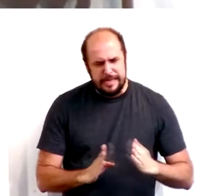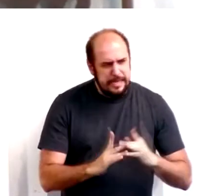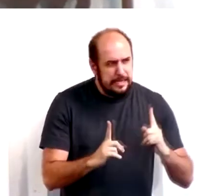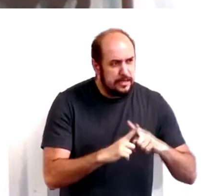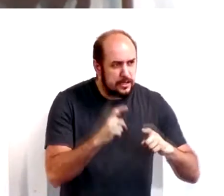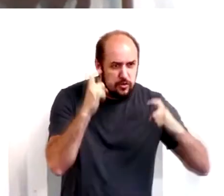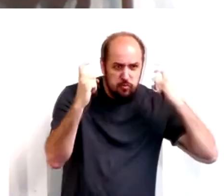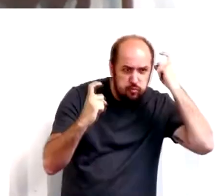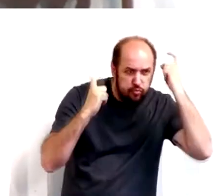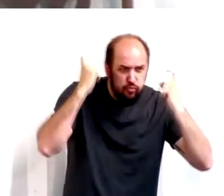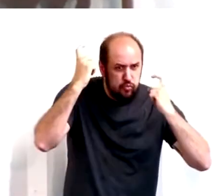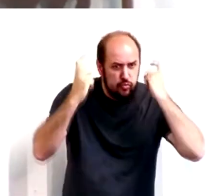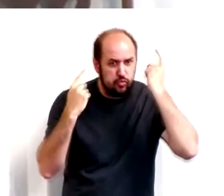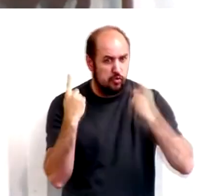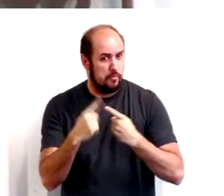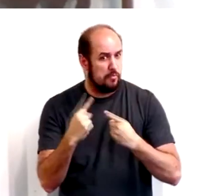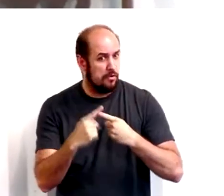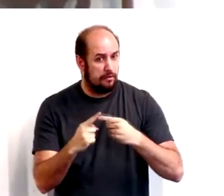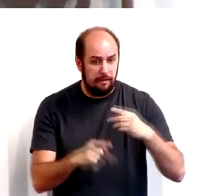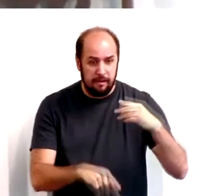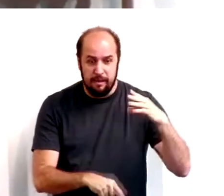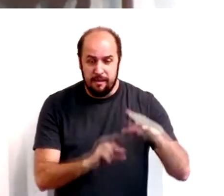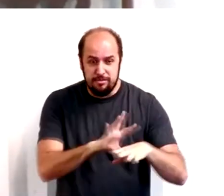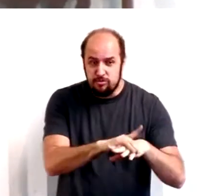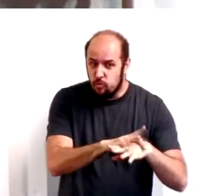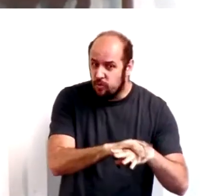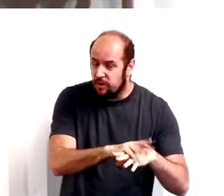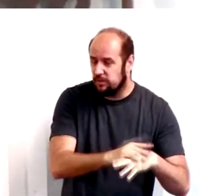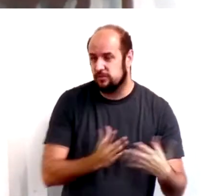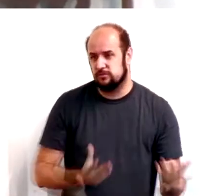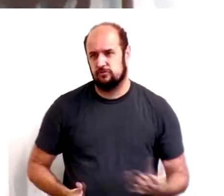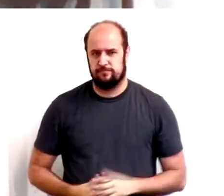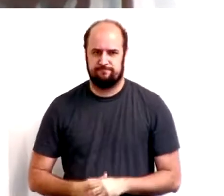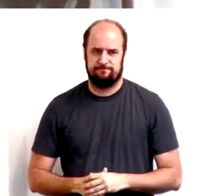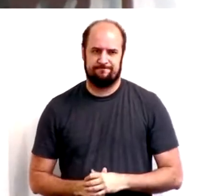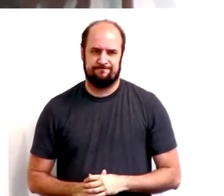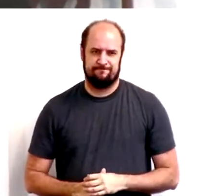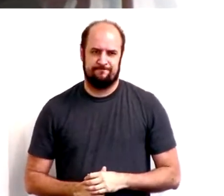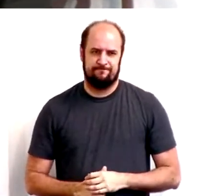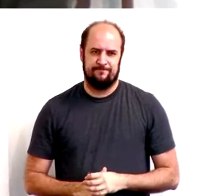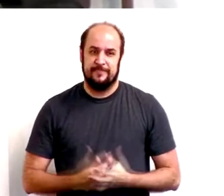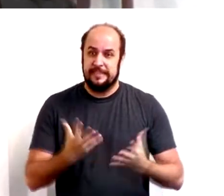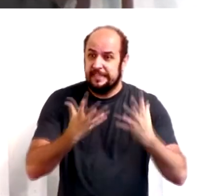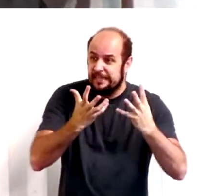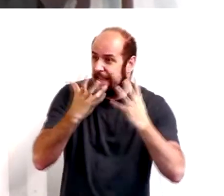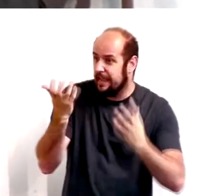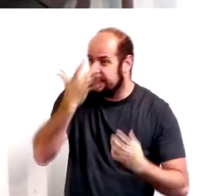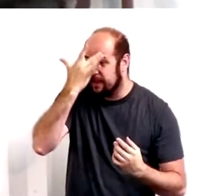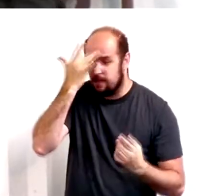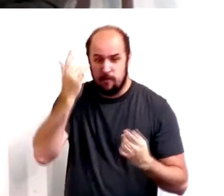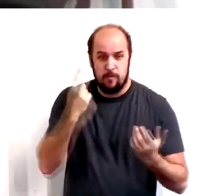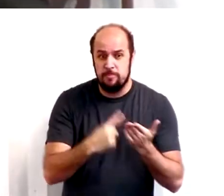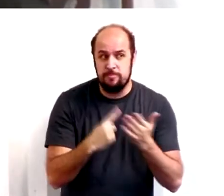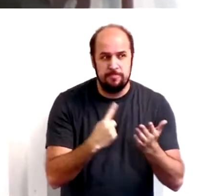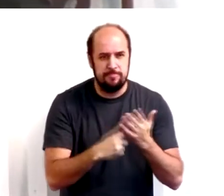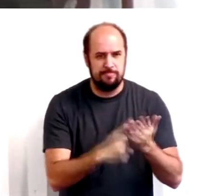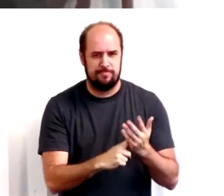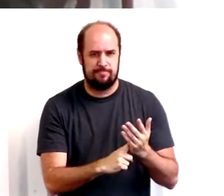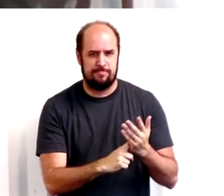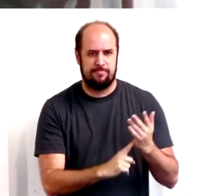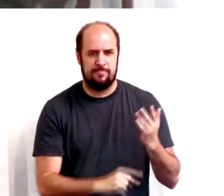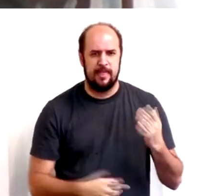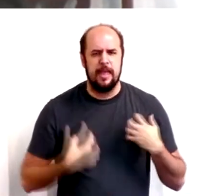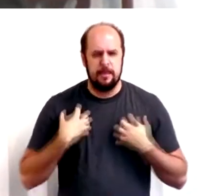muito preocupada com o que estava acontecendo com ele. E queria notícias. E isso começou também a